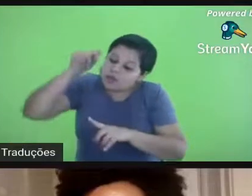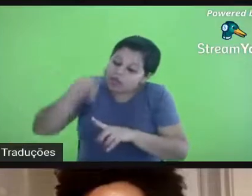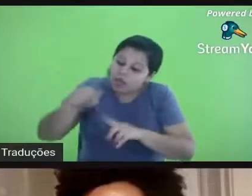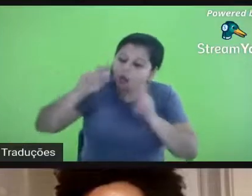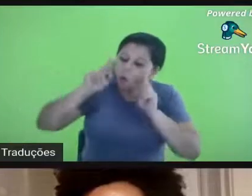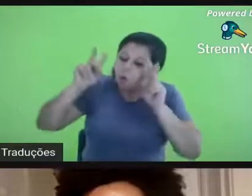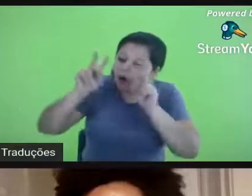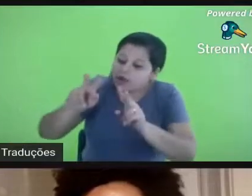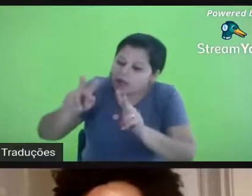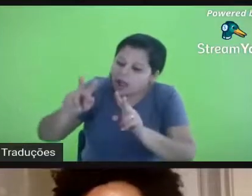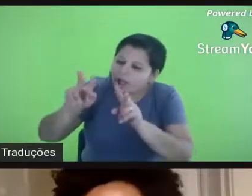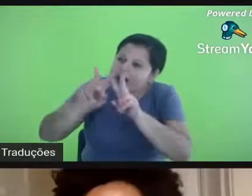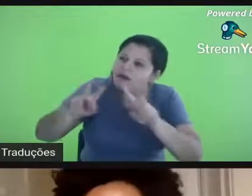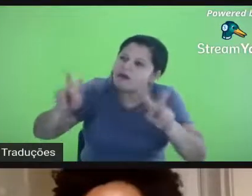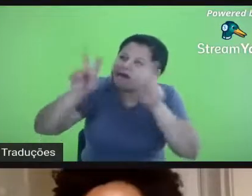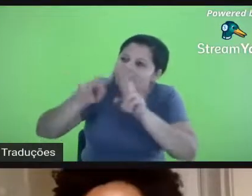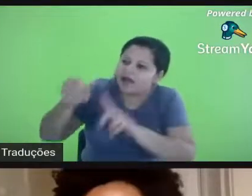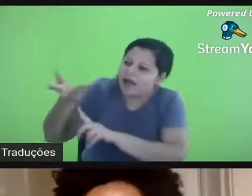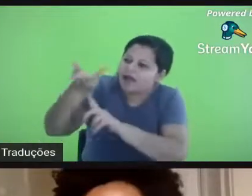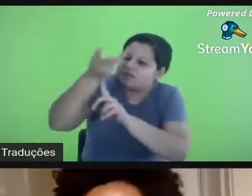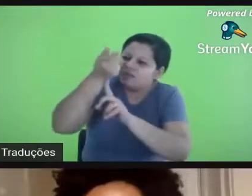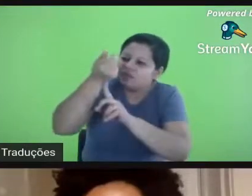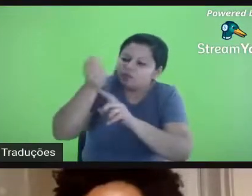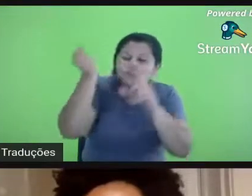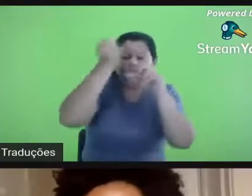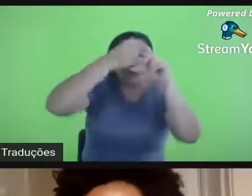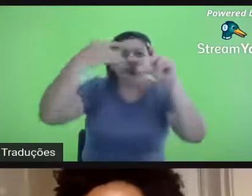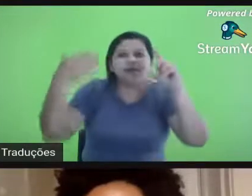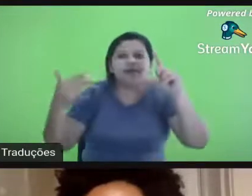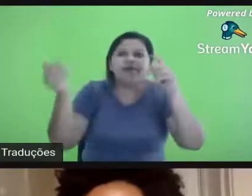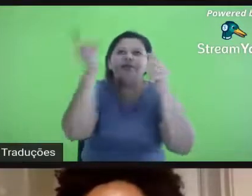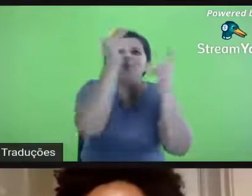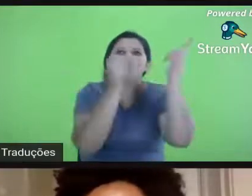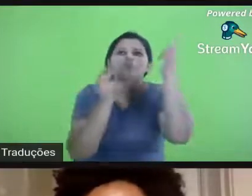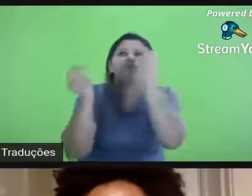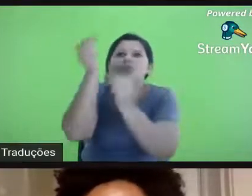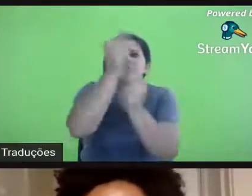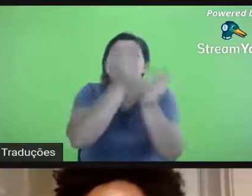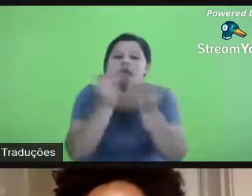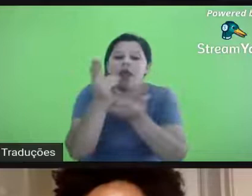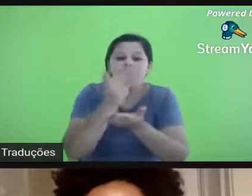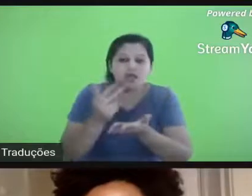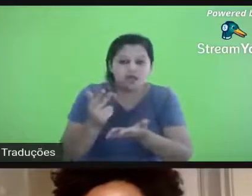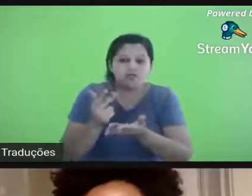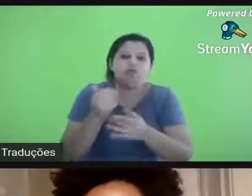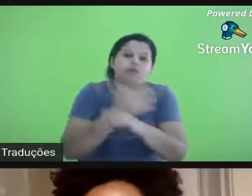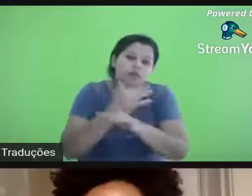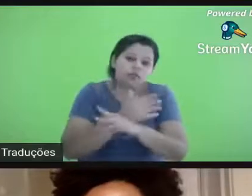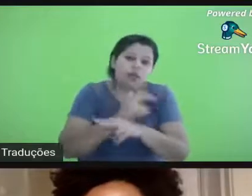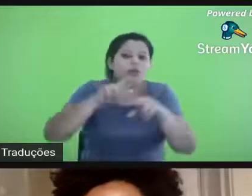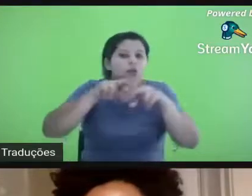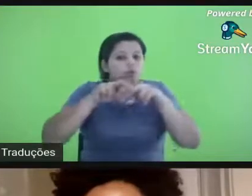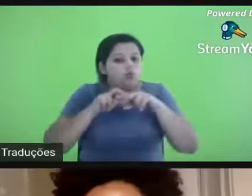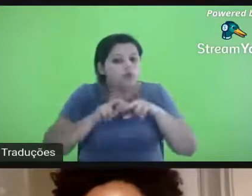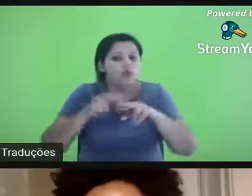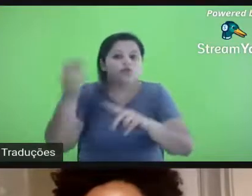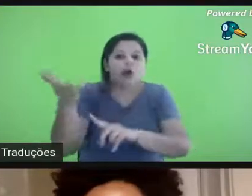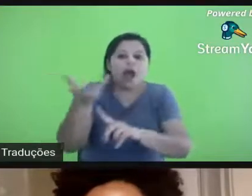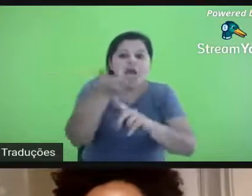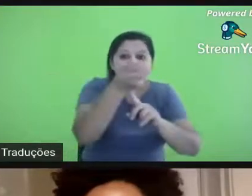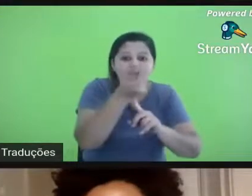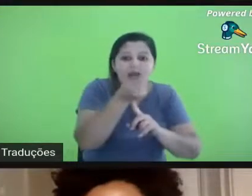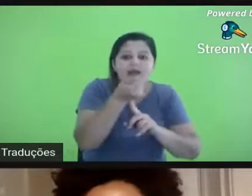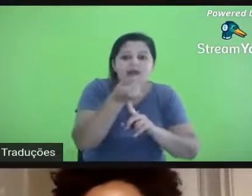característica discursiva ao fazer arquitetônico. Então, é através da arte que a gente vai dizer qual é a